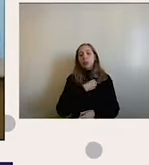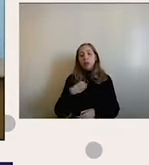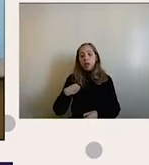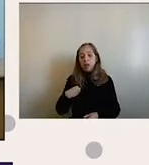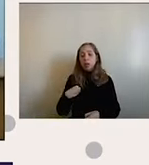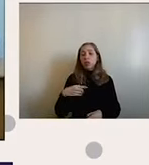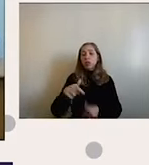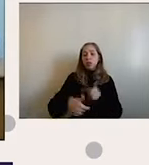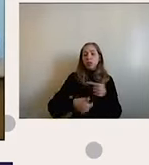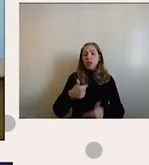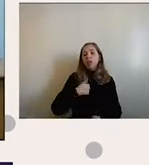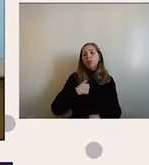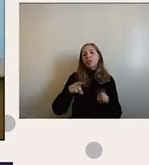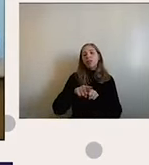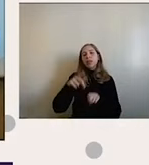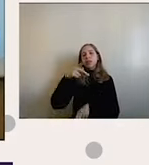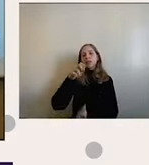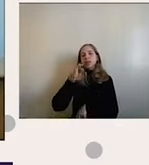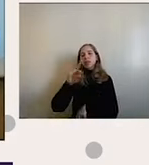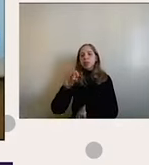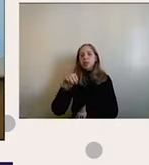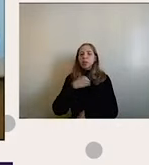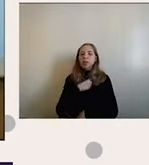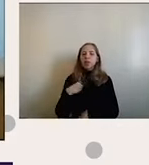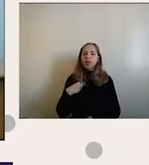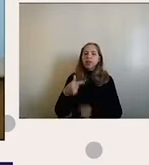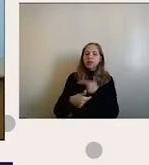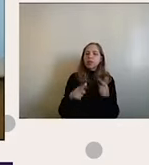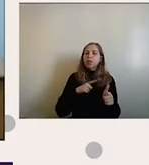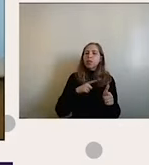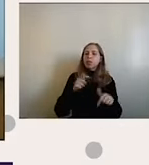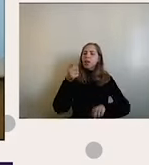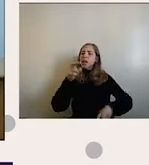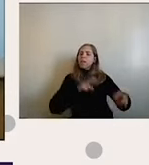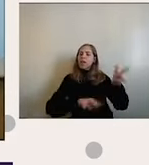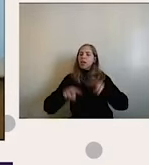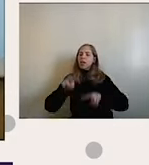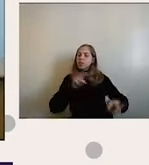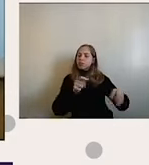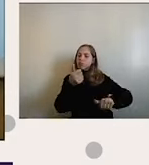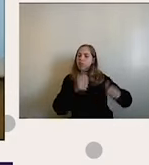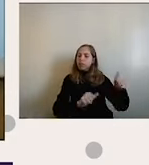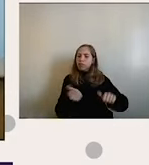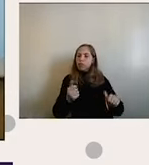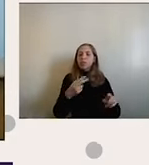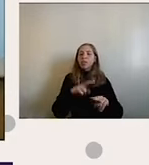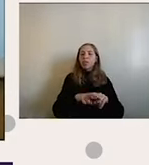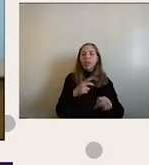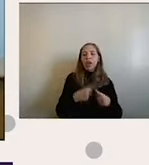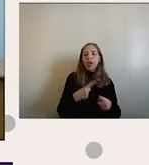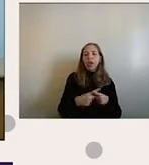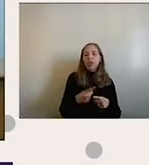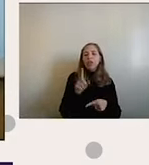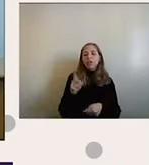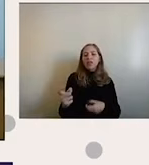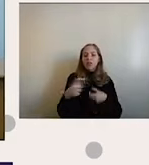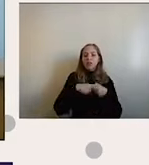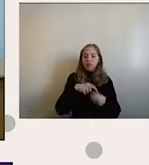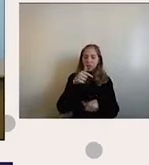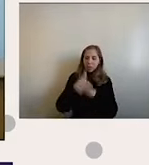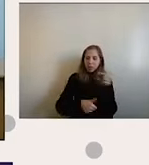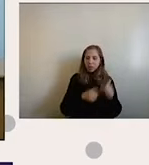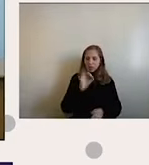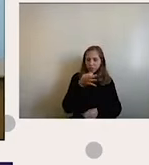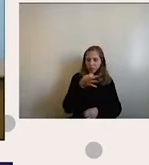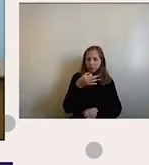sempre digo que cabe ao médico do trabalho fazer a avaliação do caso, porque a volta é ao trabalho, né? E aí, nesse sentido,